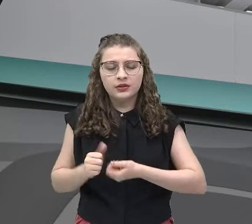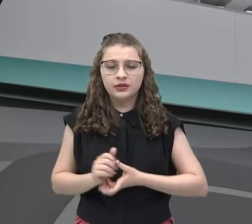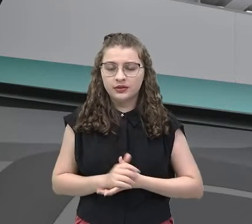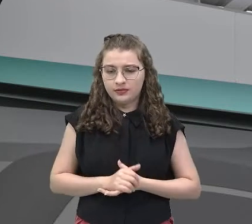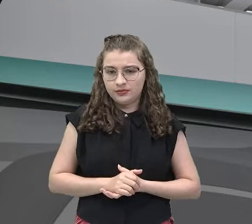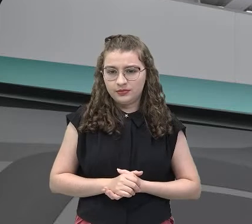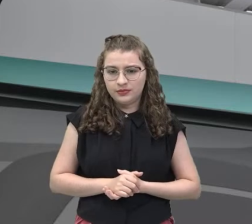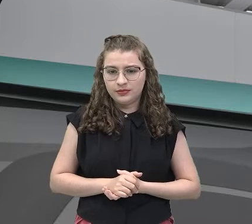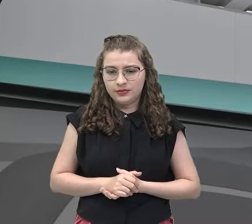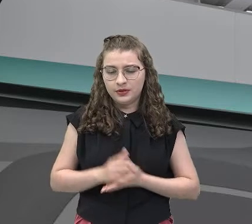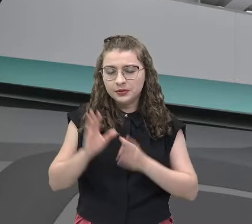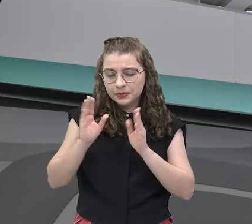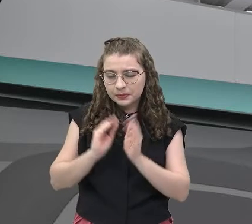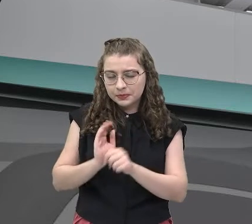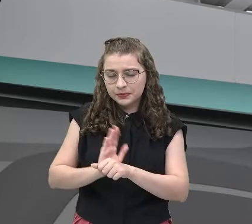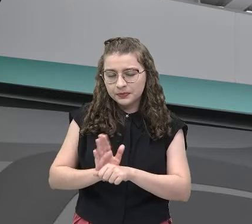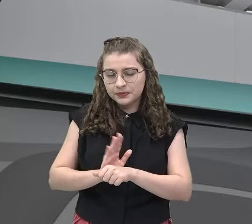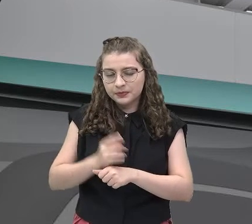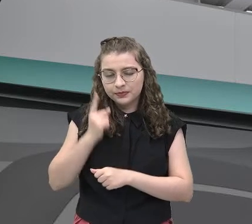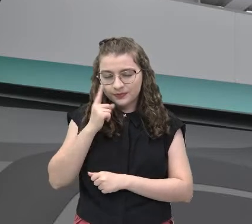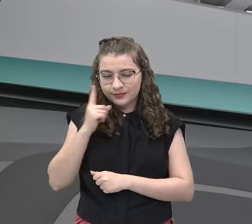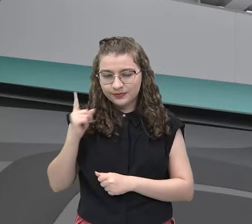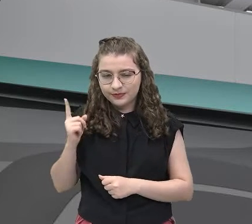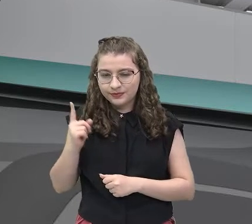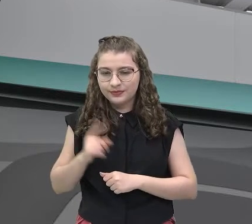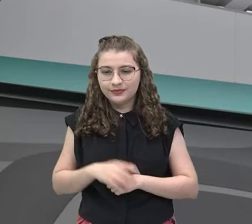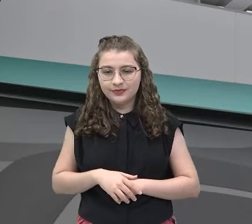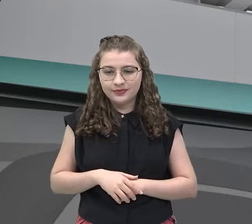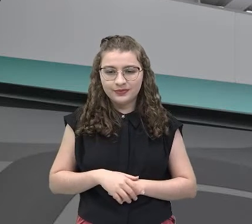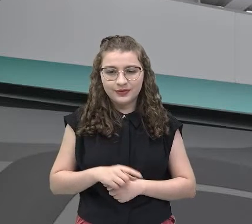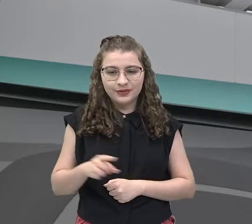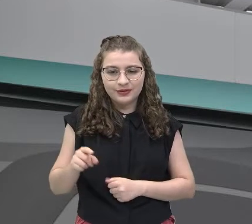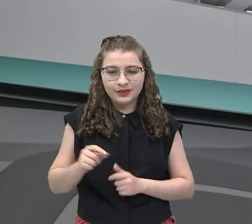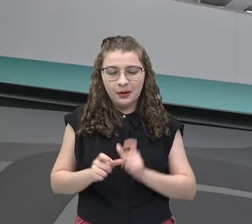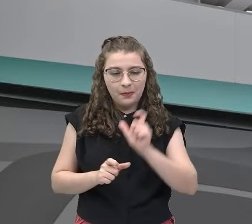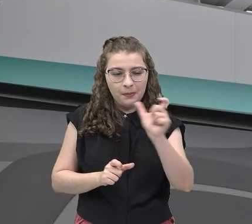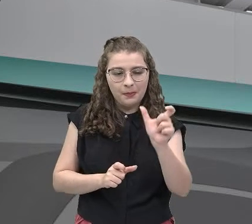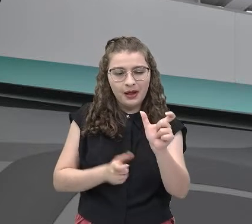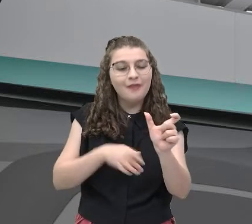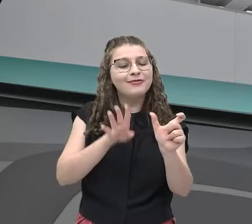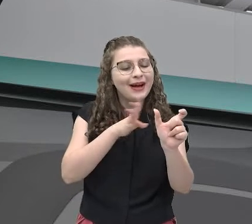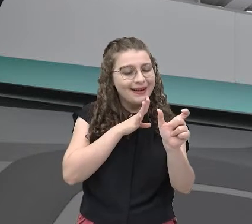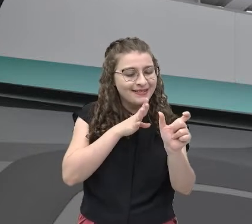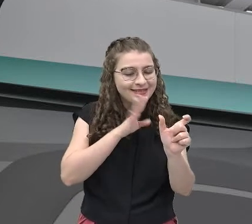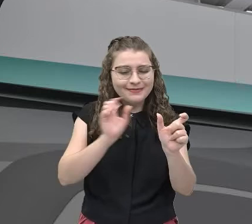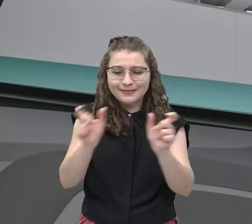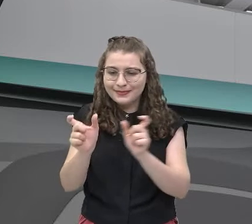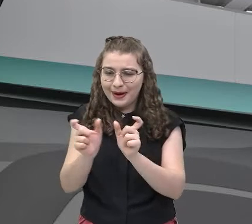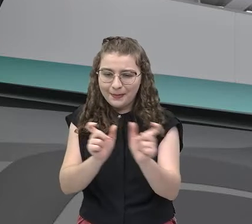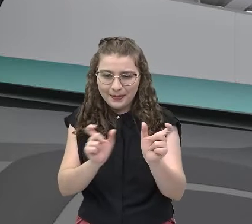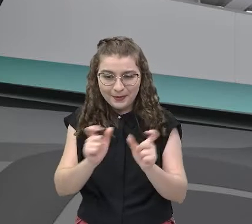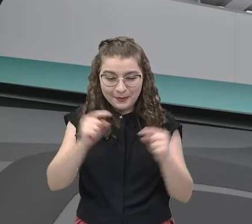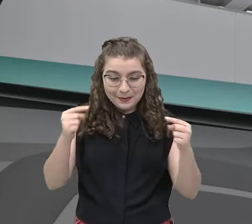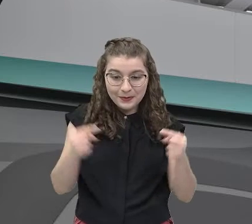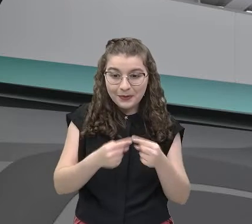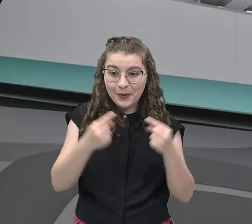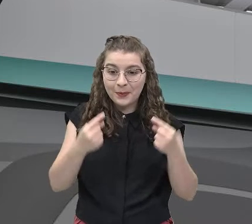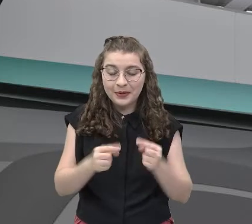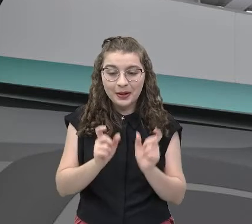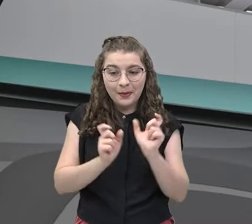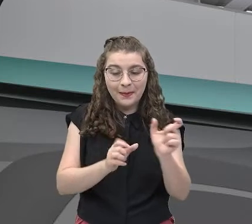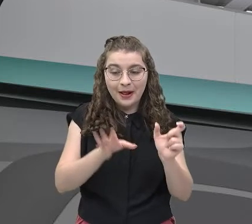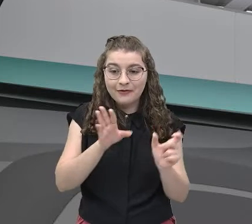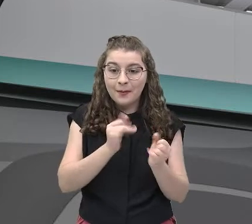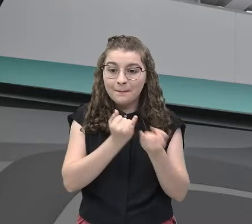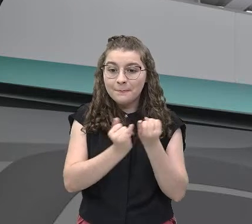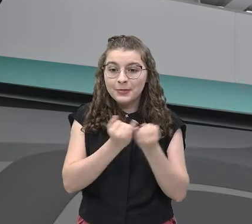para você aos pouquinhos aí. Tudo bem? Eu tenho certeza que vocês encontraram palavras que você já conhece, não é? Palavras cognatas, e tiveram mais ou